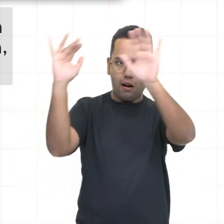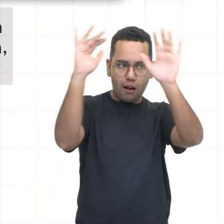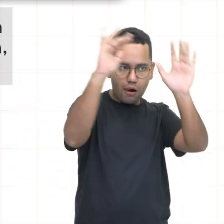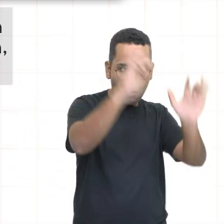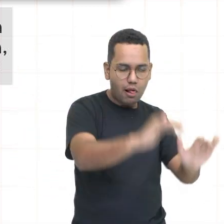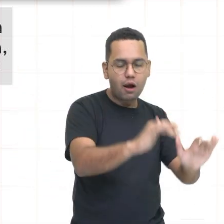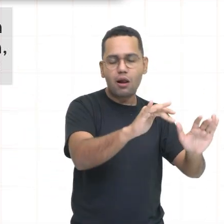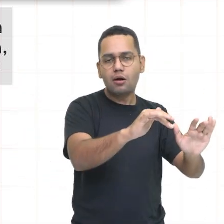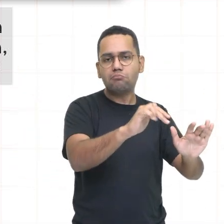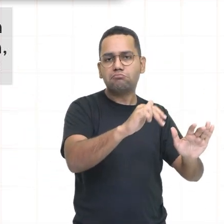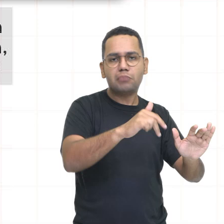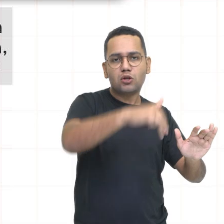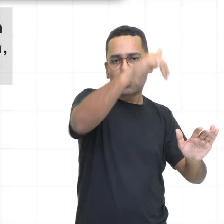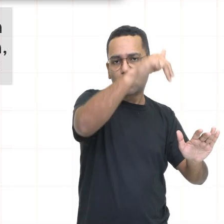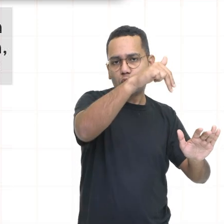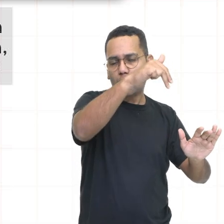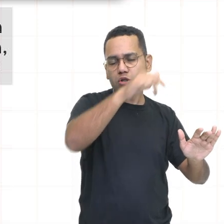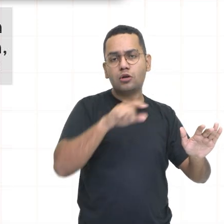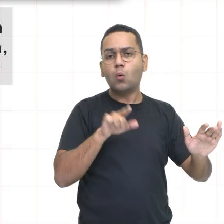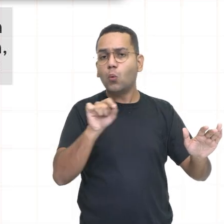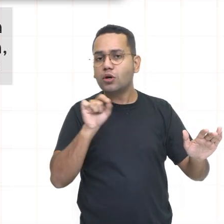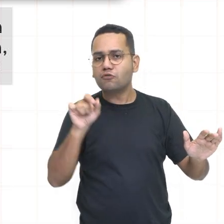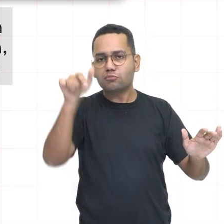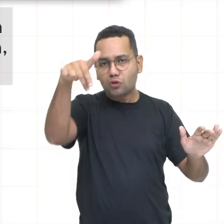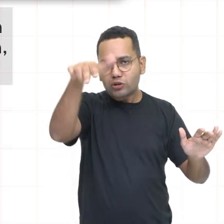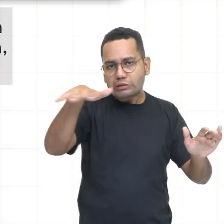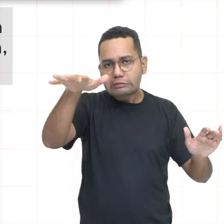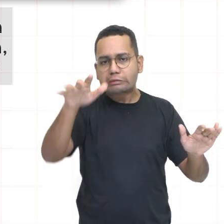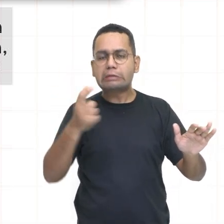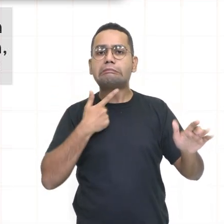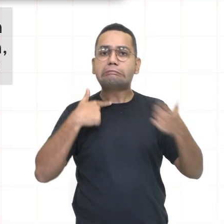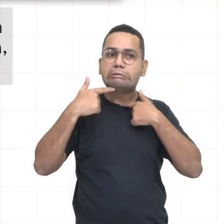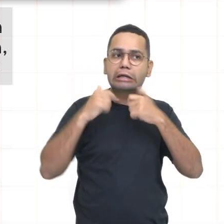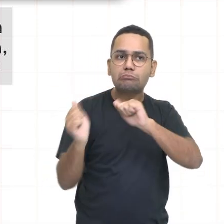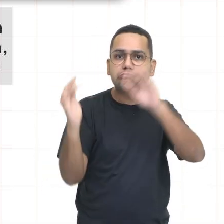regiões vieram para a Amazônia. Vamos adiante, vamos lá.